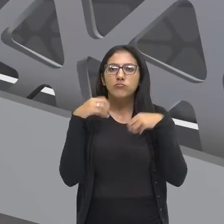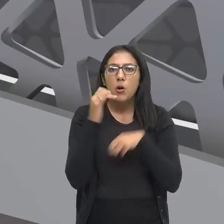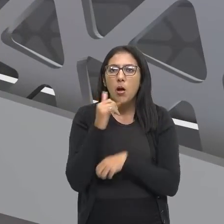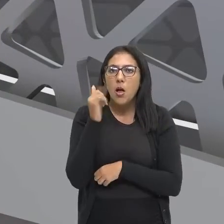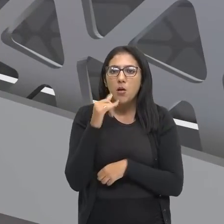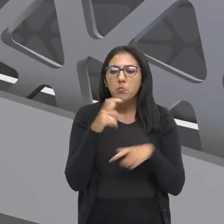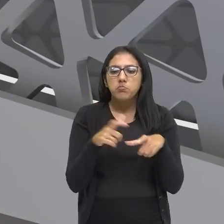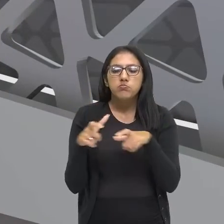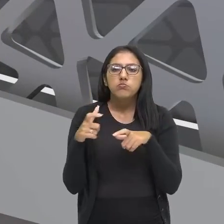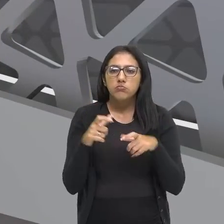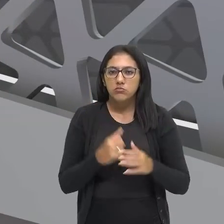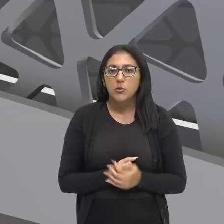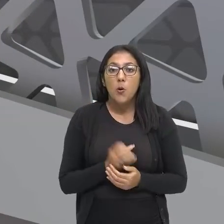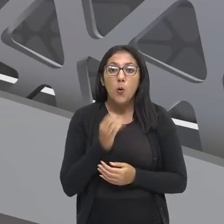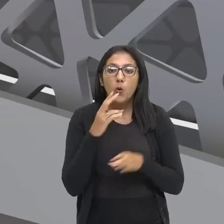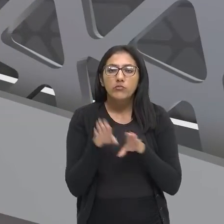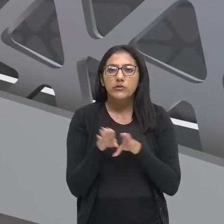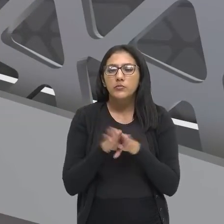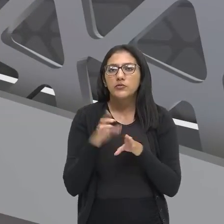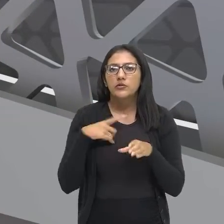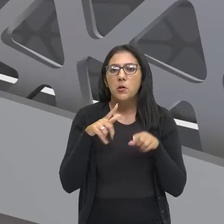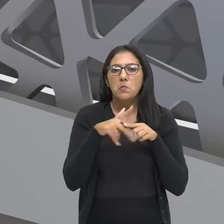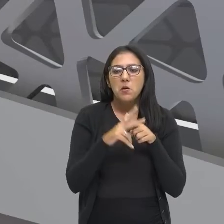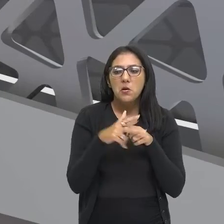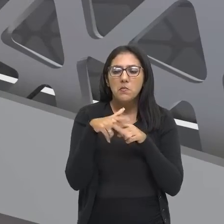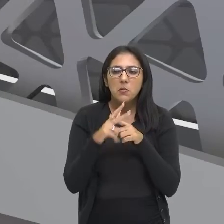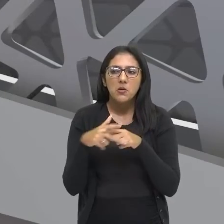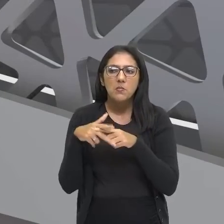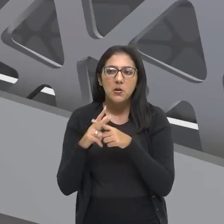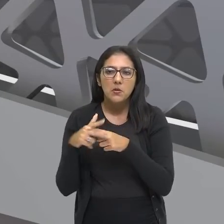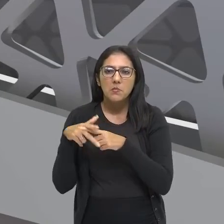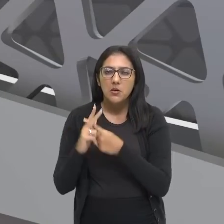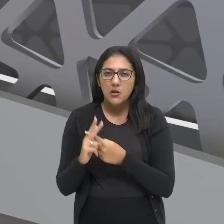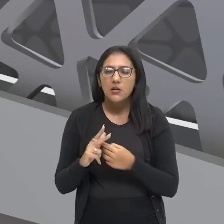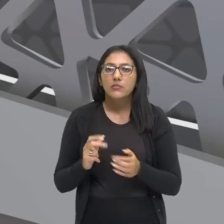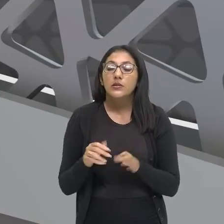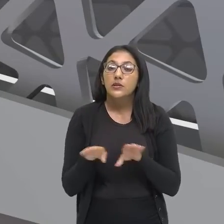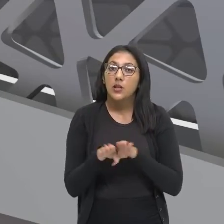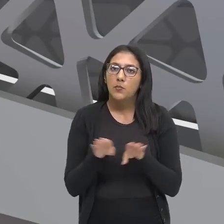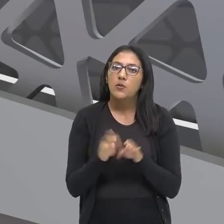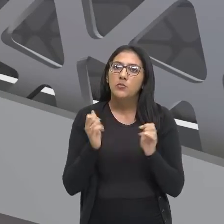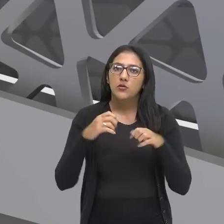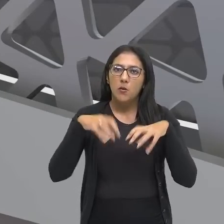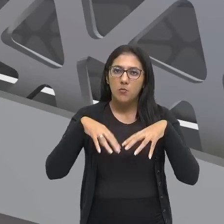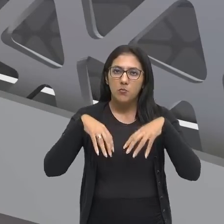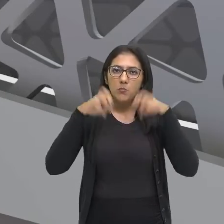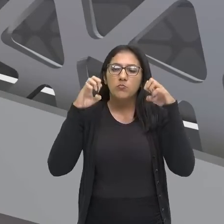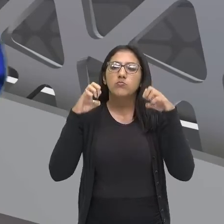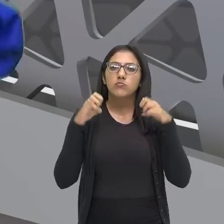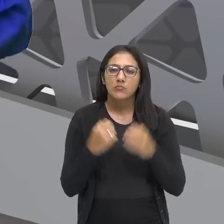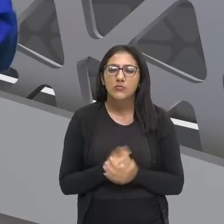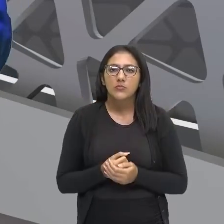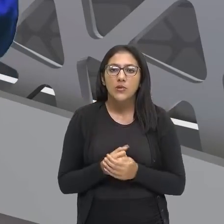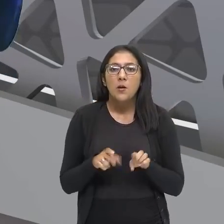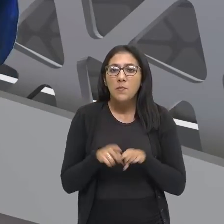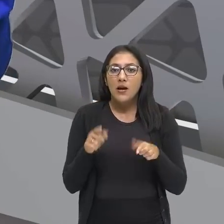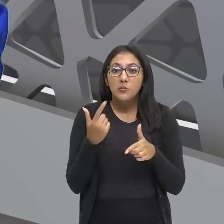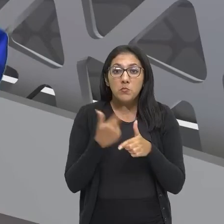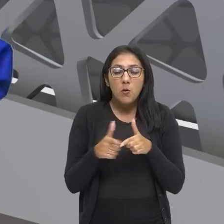também salvar na nuvem. Vamos lá conversar sobre a questão do pico de energia. No nosso estado, nós temos